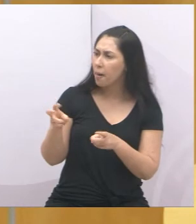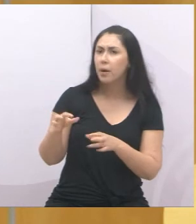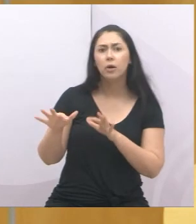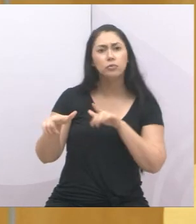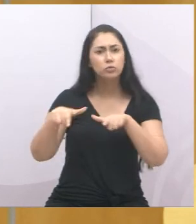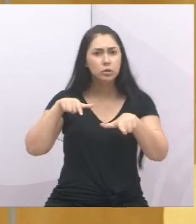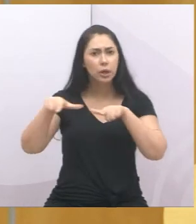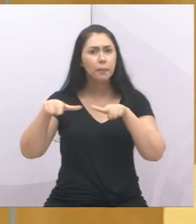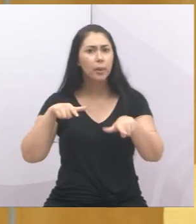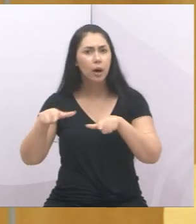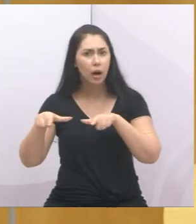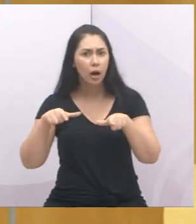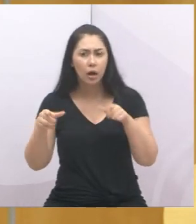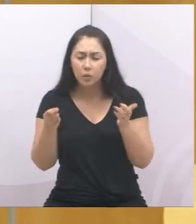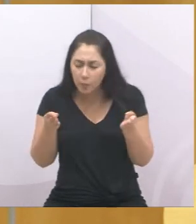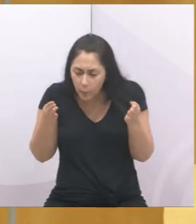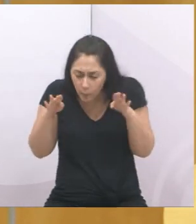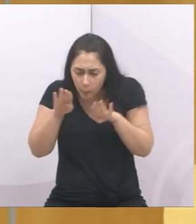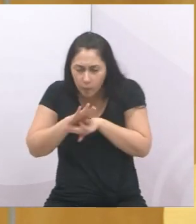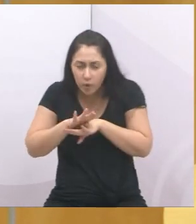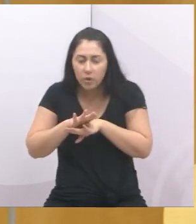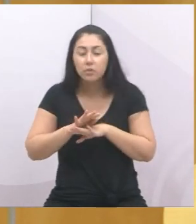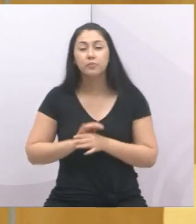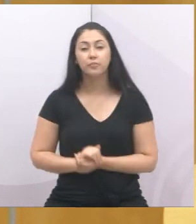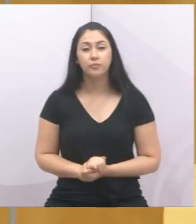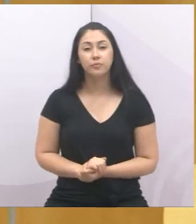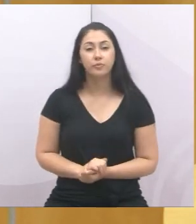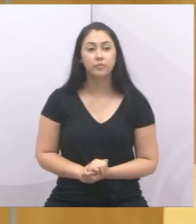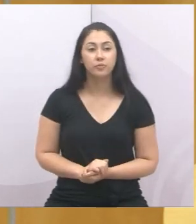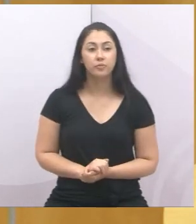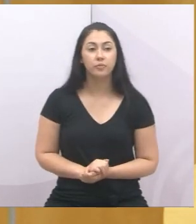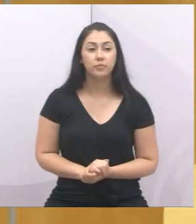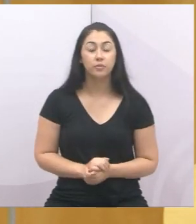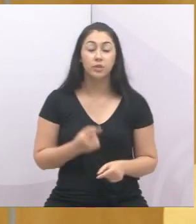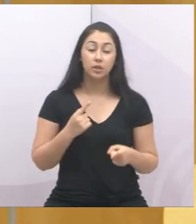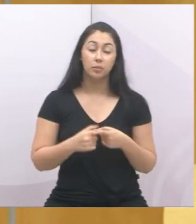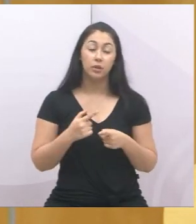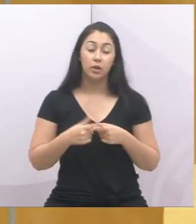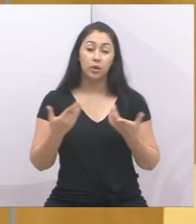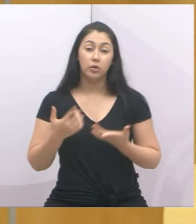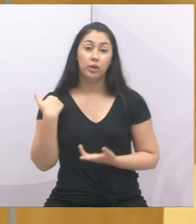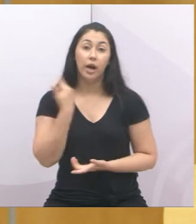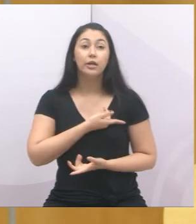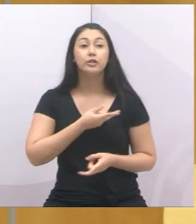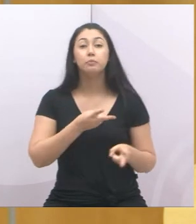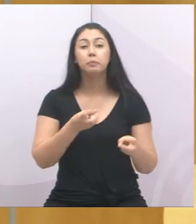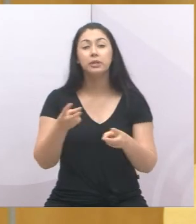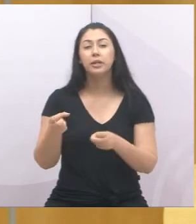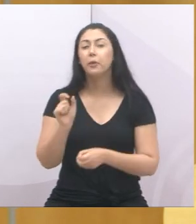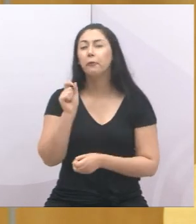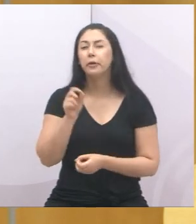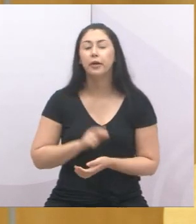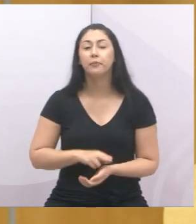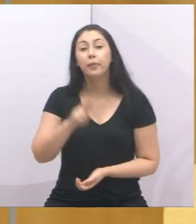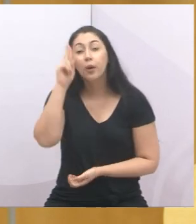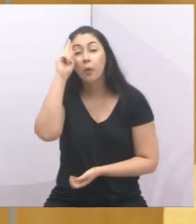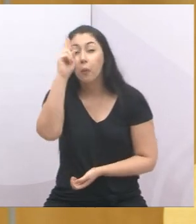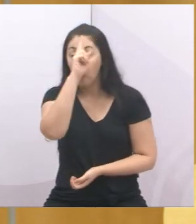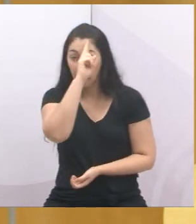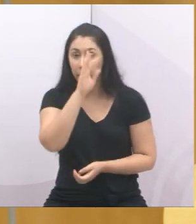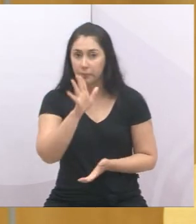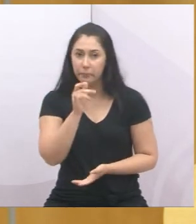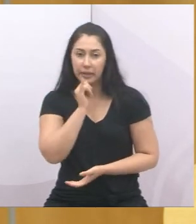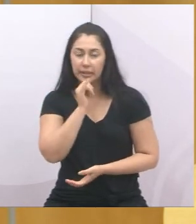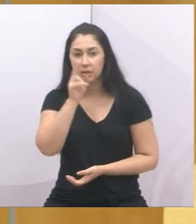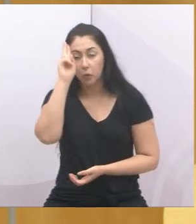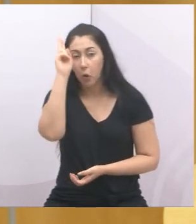sua humildade pela cidade de Jacareí. Porque a gente vê hoje que o Uber, quando a gente chama, ele vai